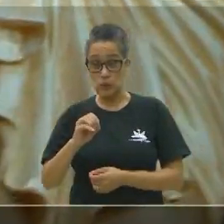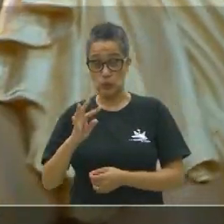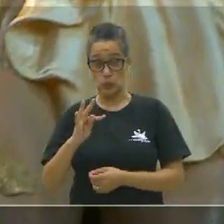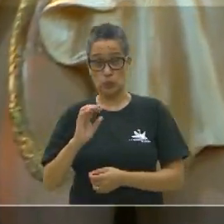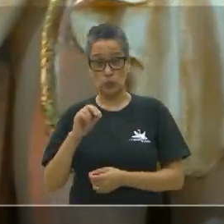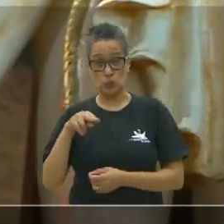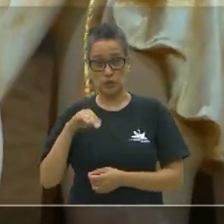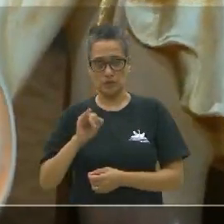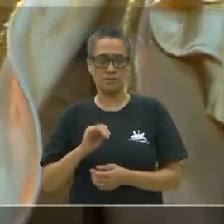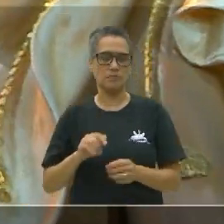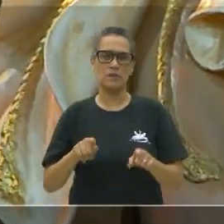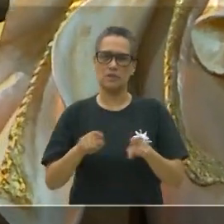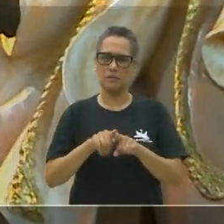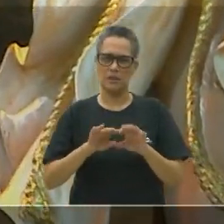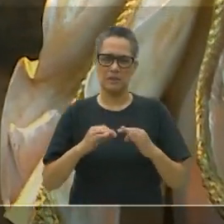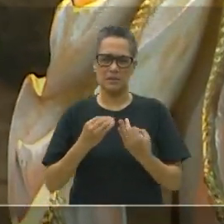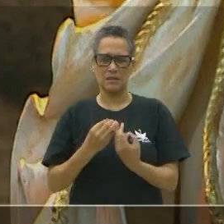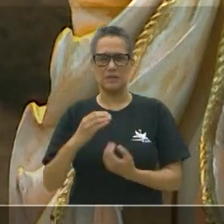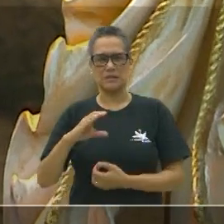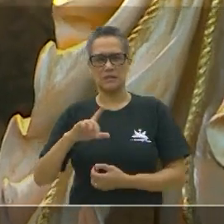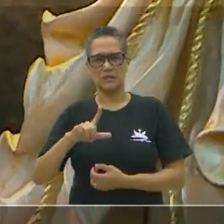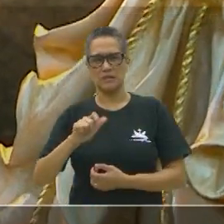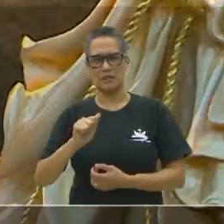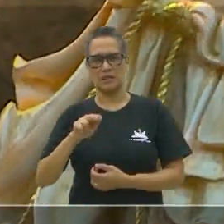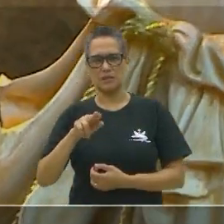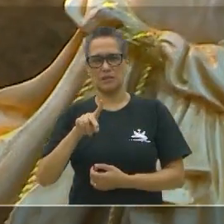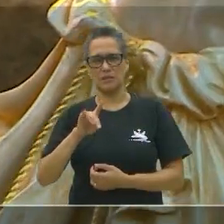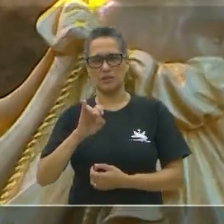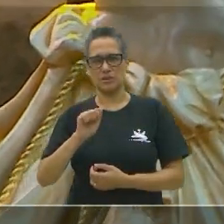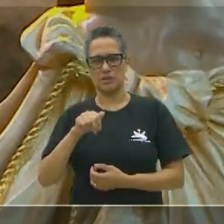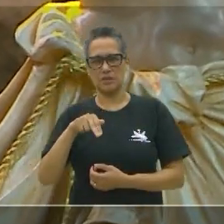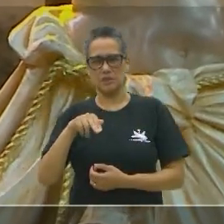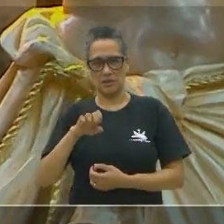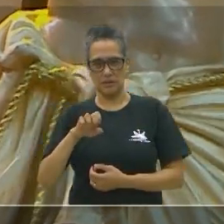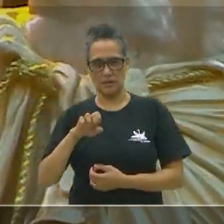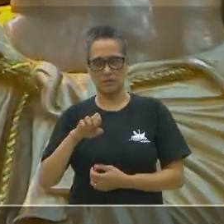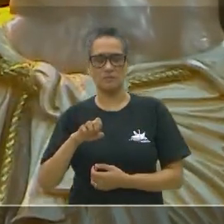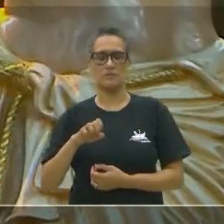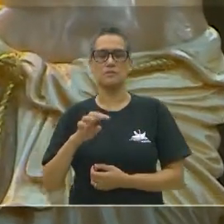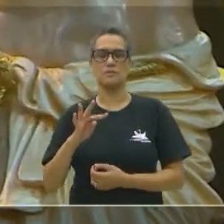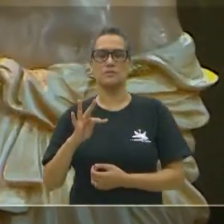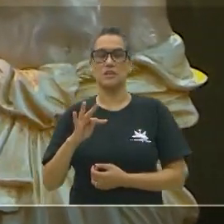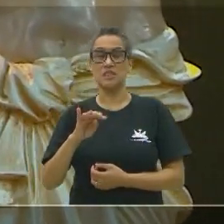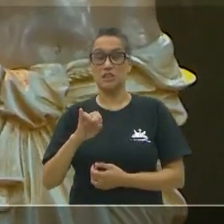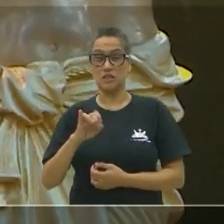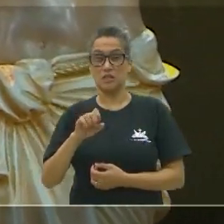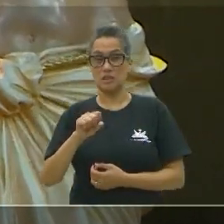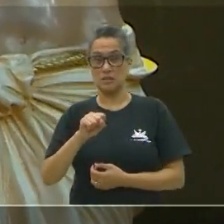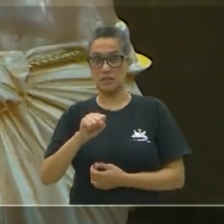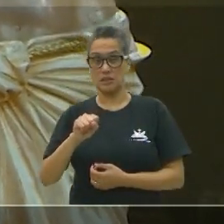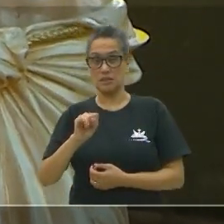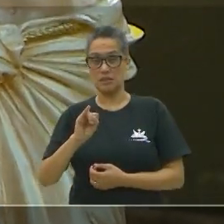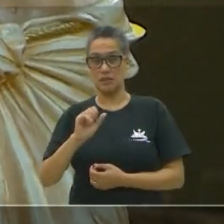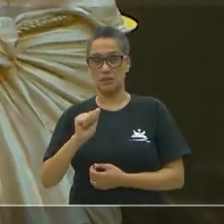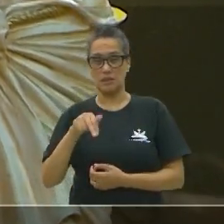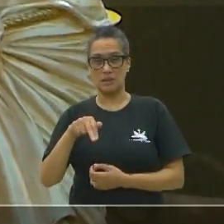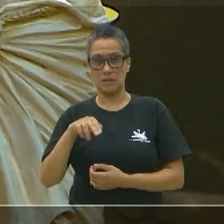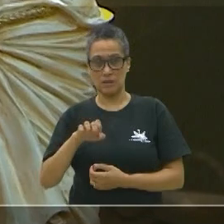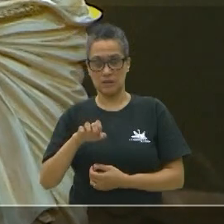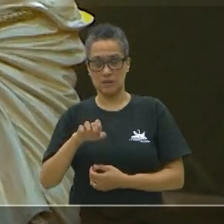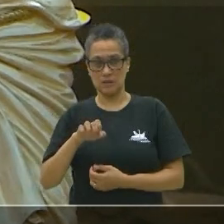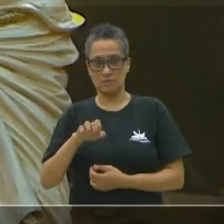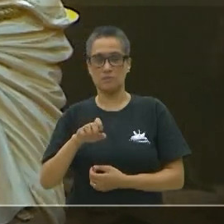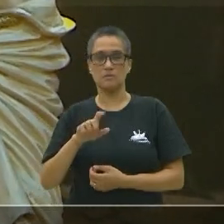Claudiane, Ticiane e família, João Pedro, Gabriel, Vitor